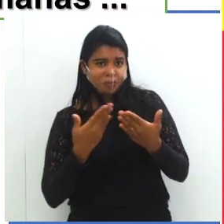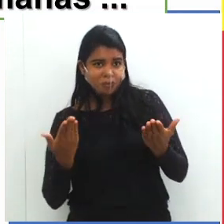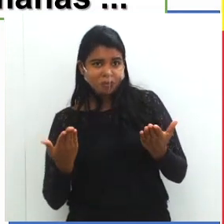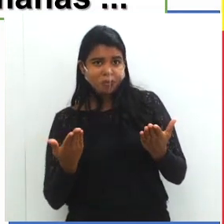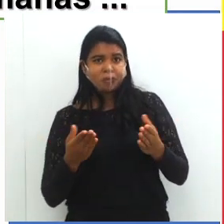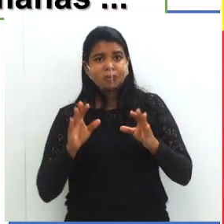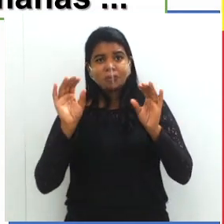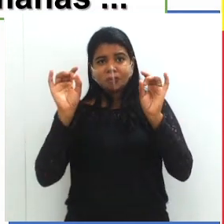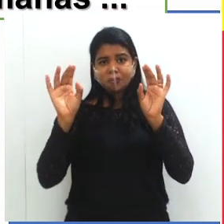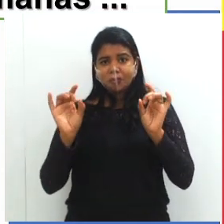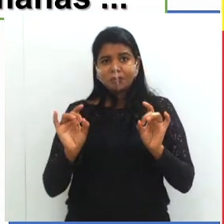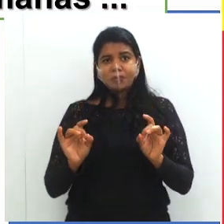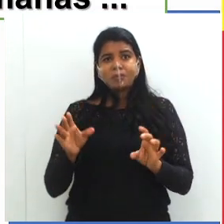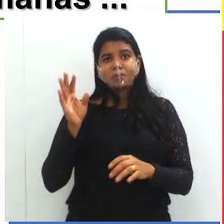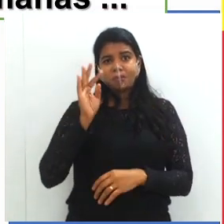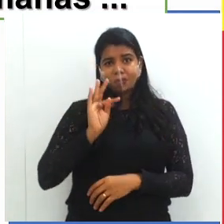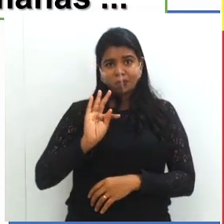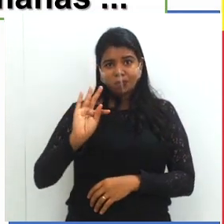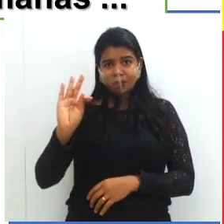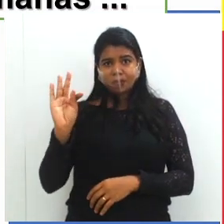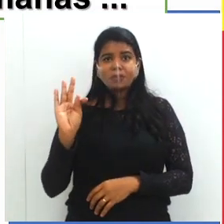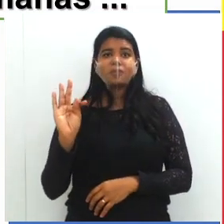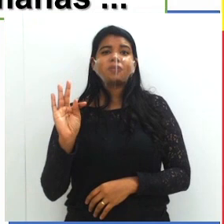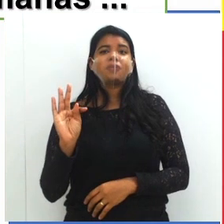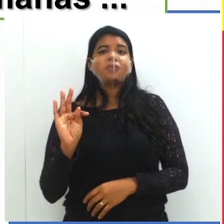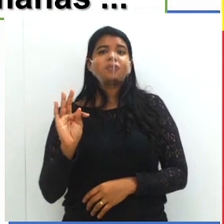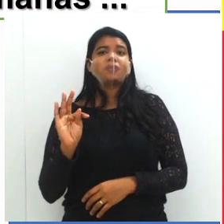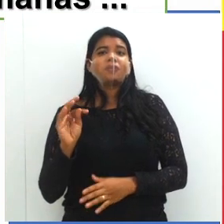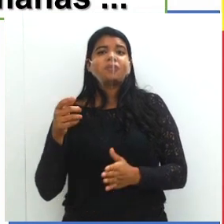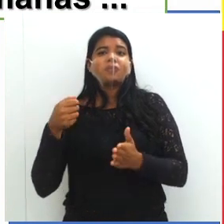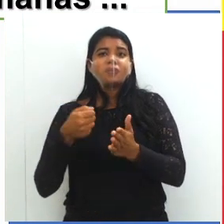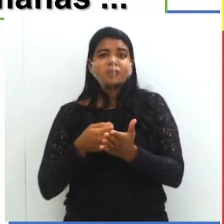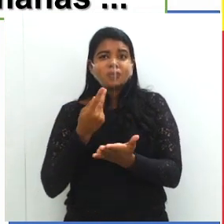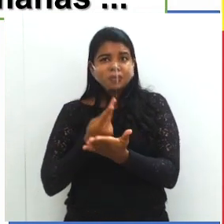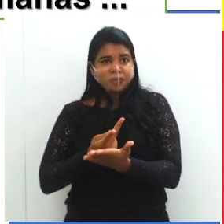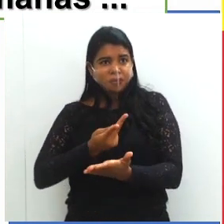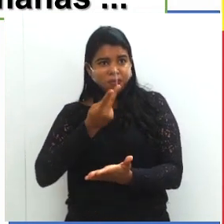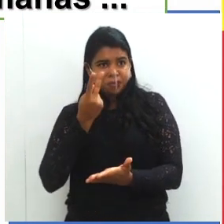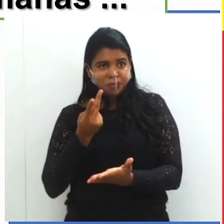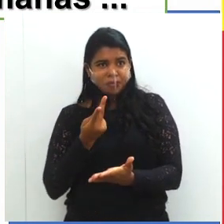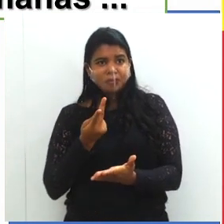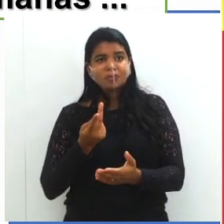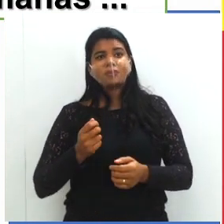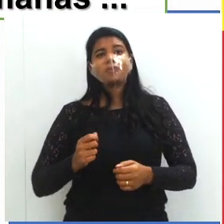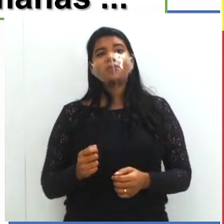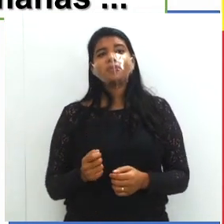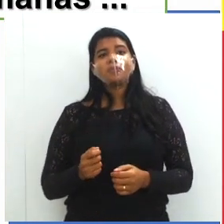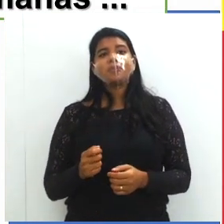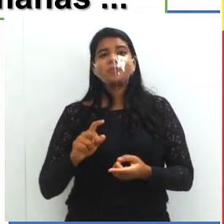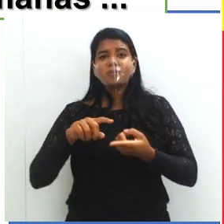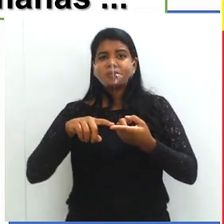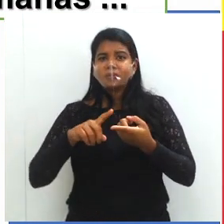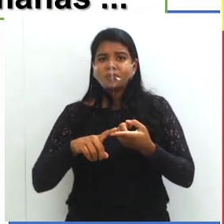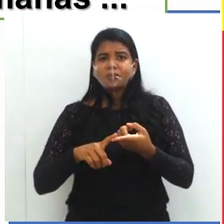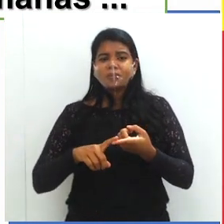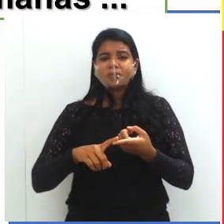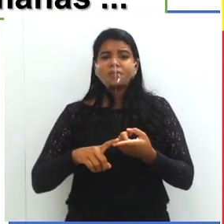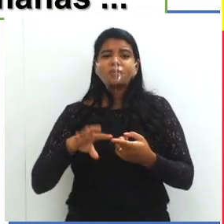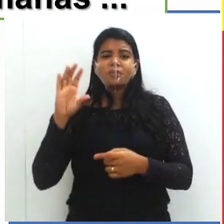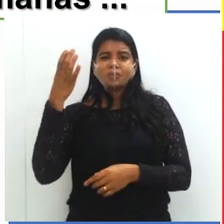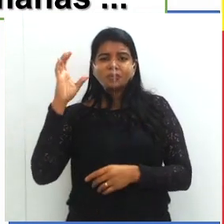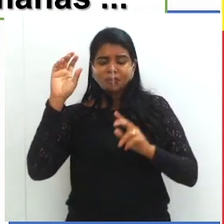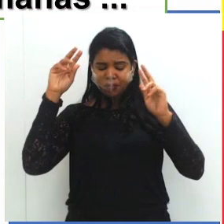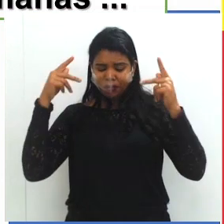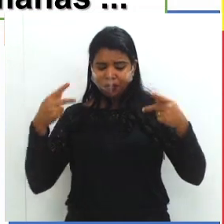pelos pobres e especifica que a teologia, para concretizar essa opção, deve usar também as